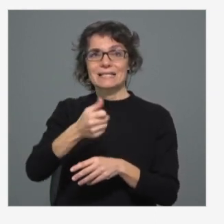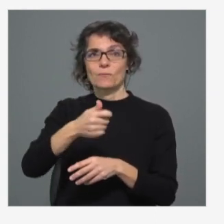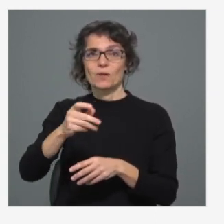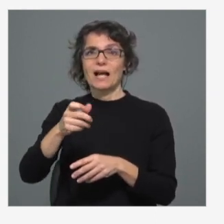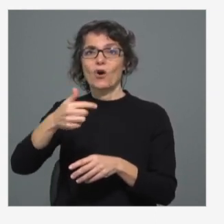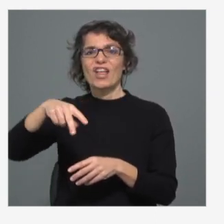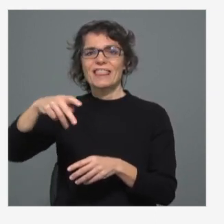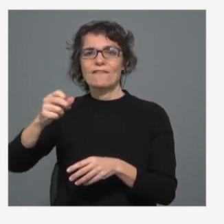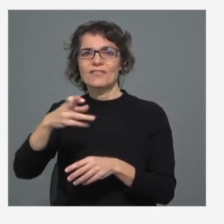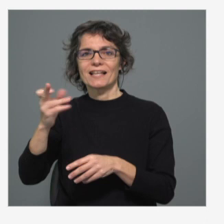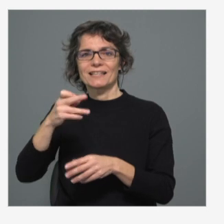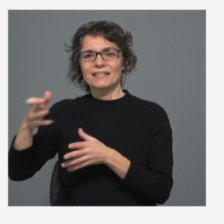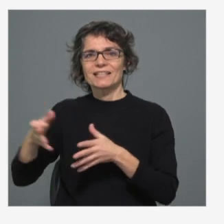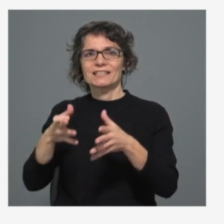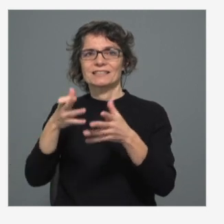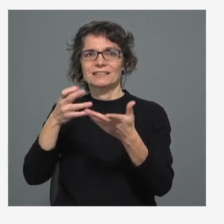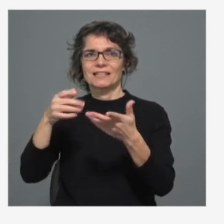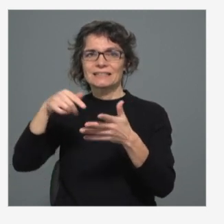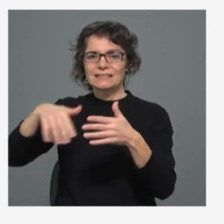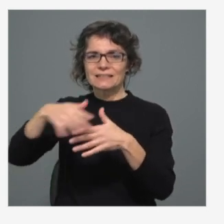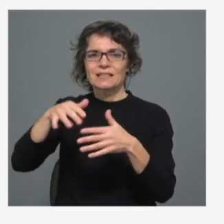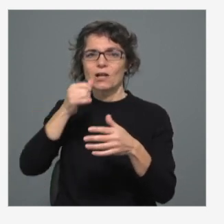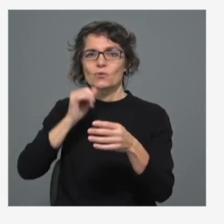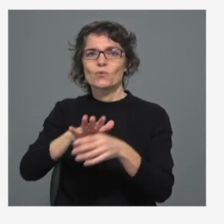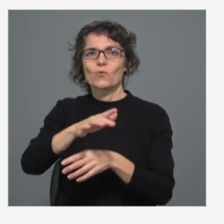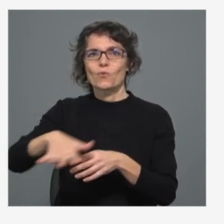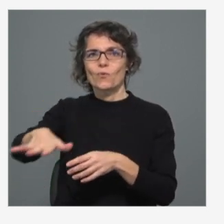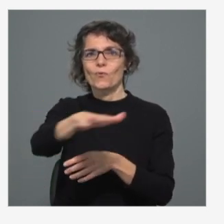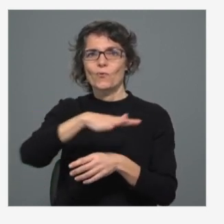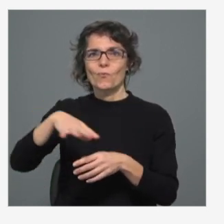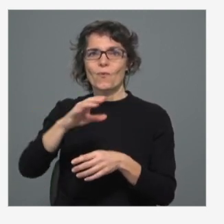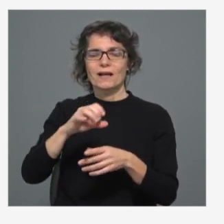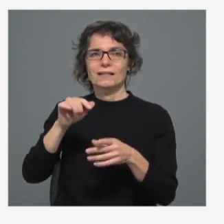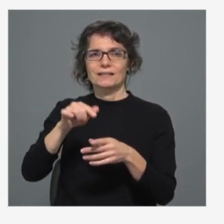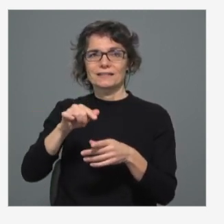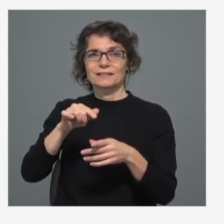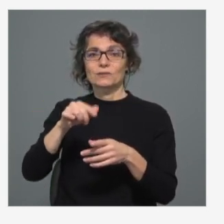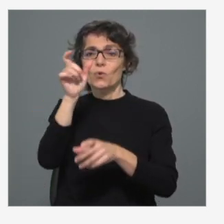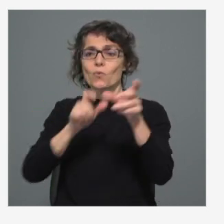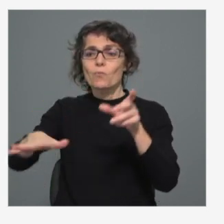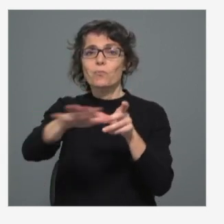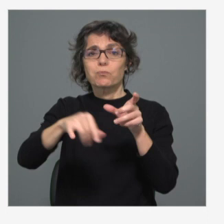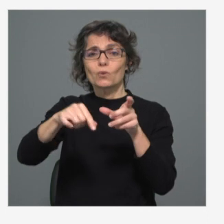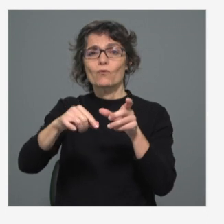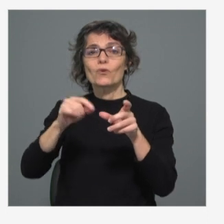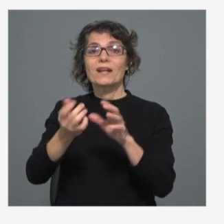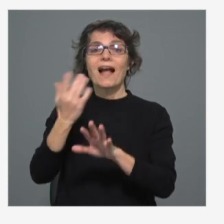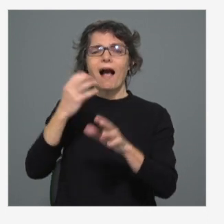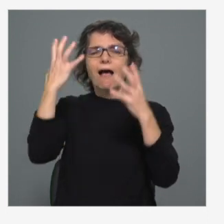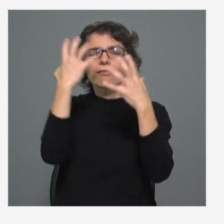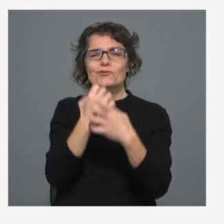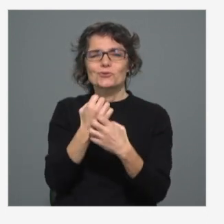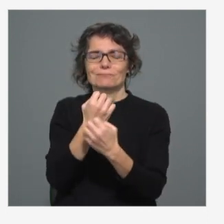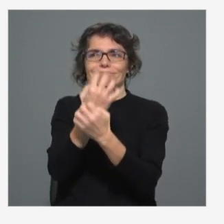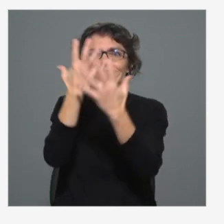Neftali, estrada do mar, além do Jordão, Galileia dos gentios. O povo que vivia nas trevas viu uma grande